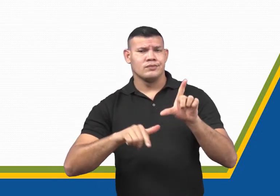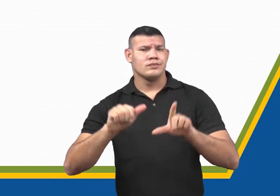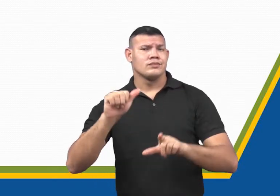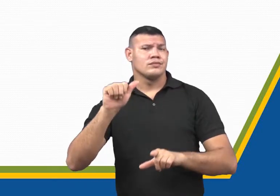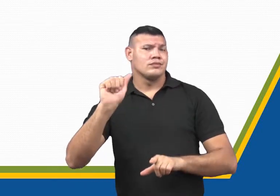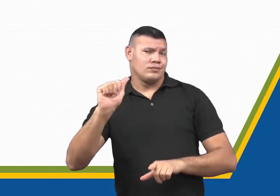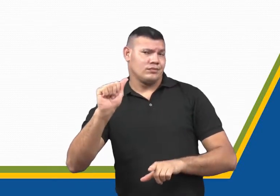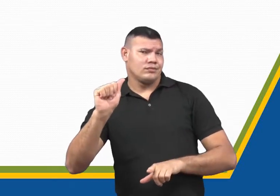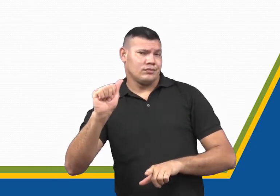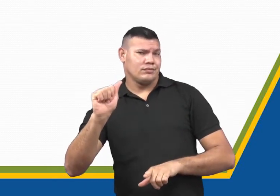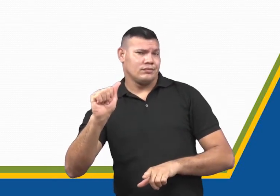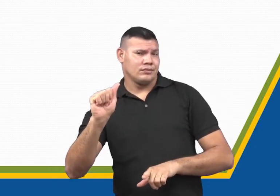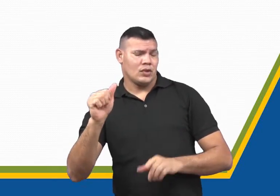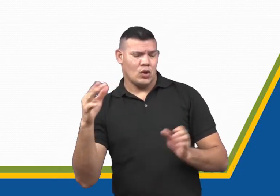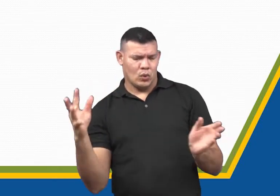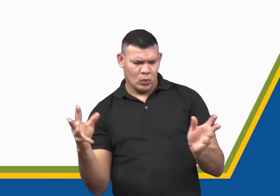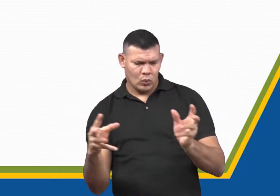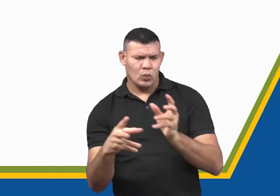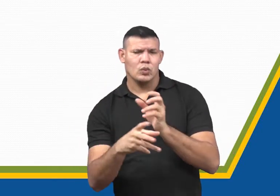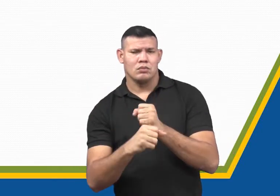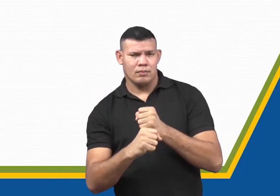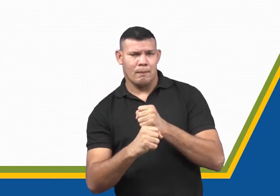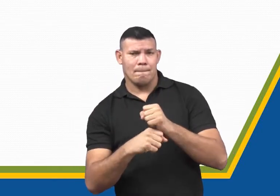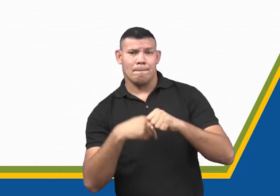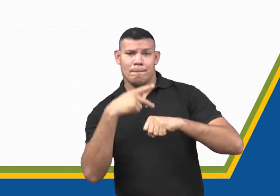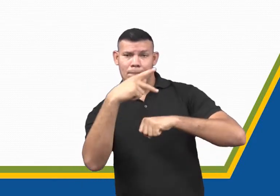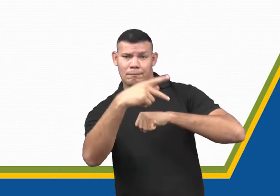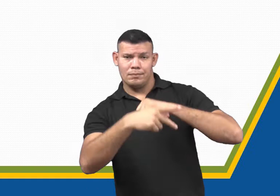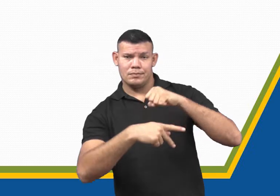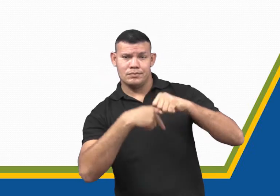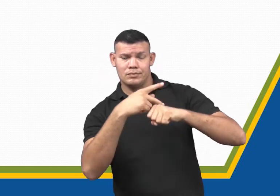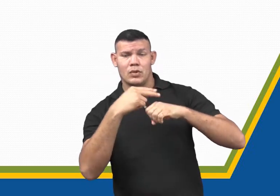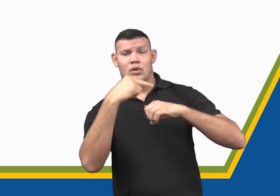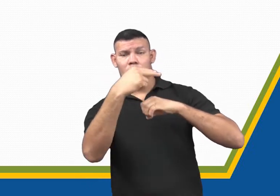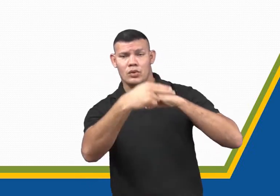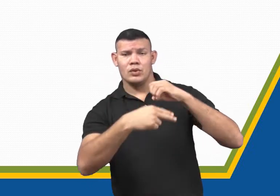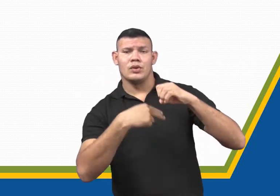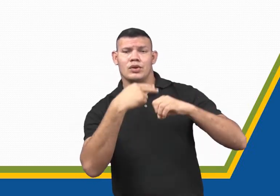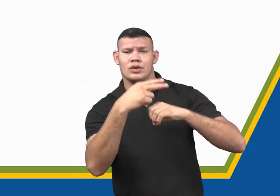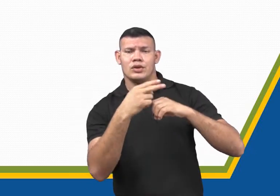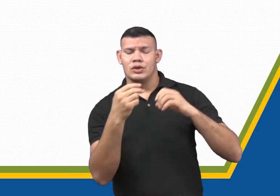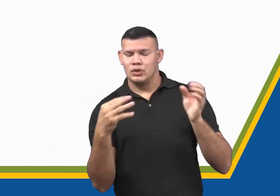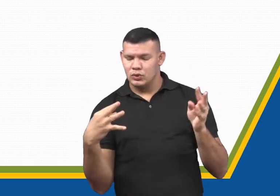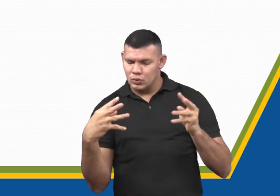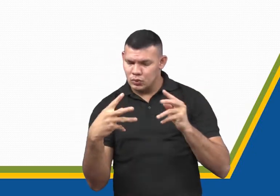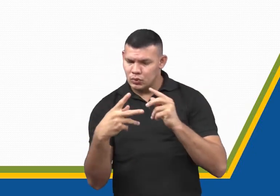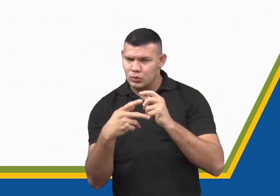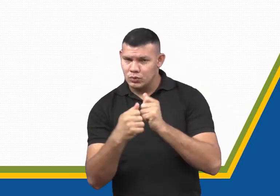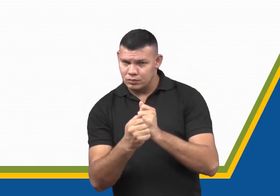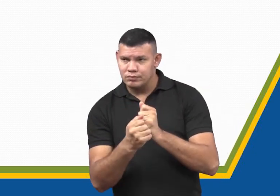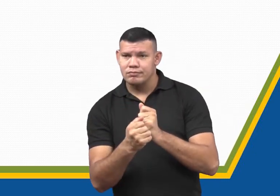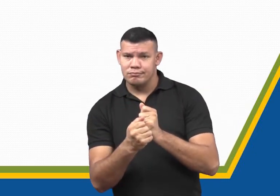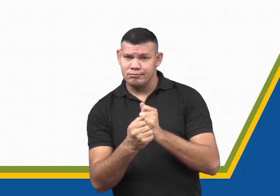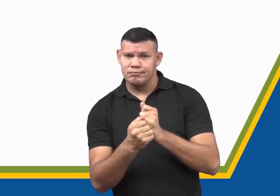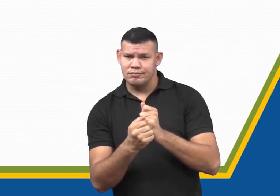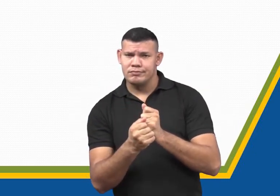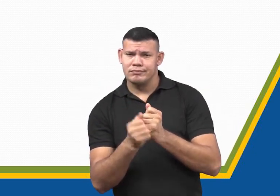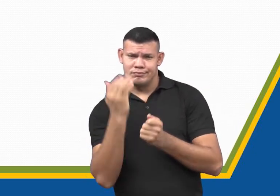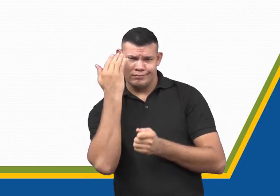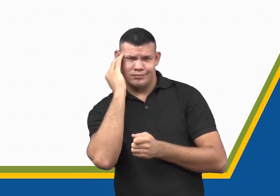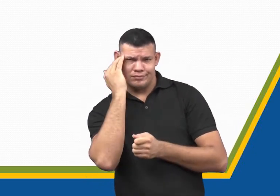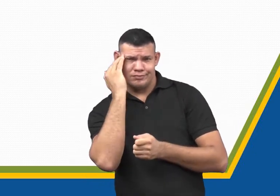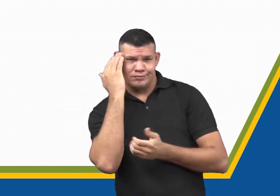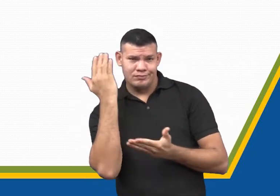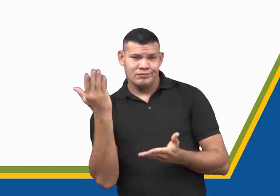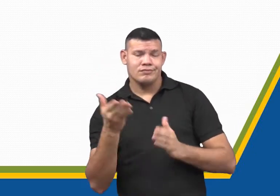a soma de prótons e nêutrons dentro do núcleo. Então, basicamente, a massa ele vai representar a massa que